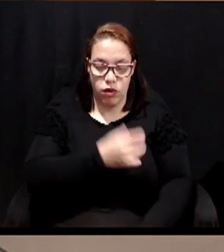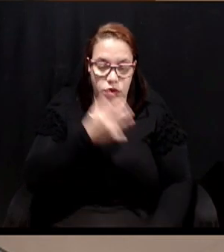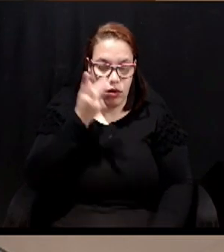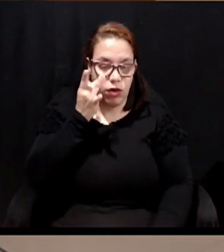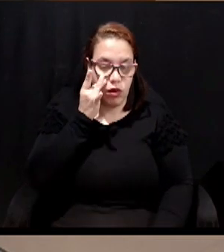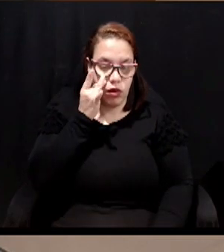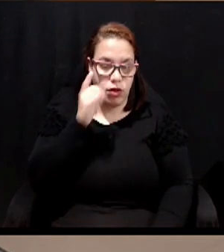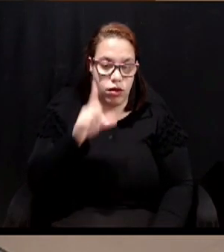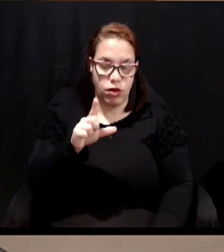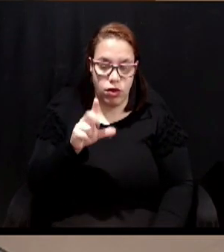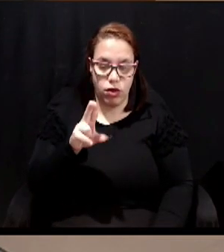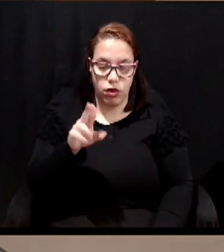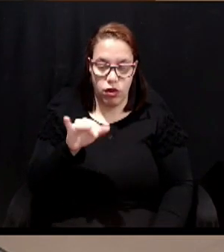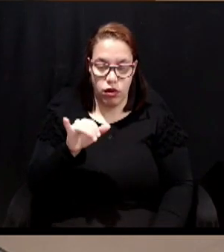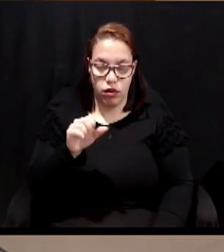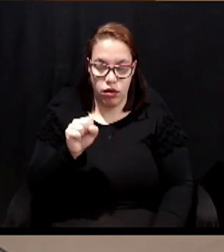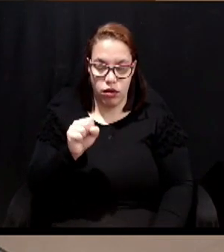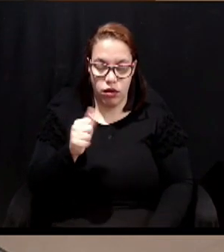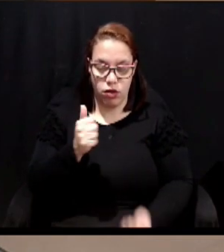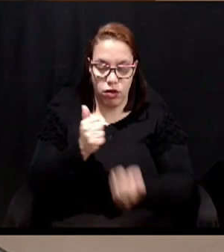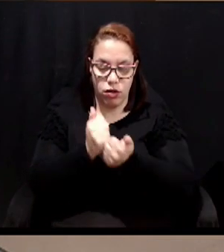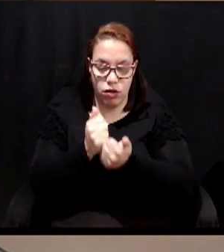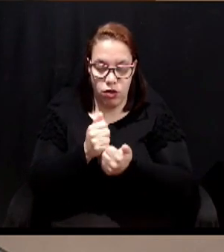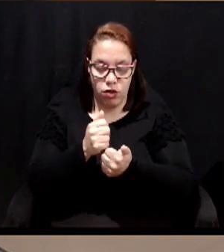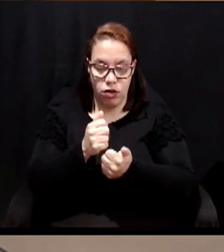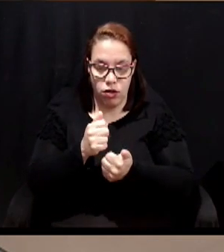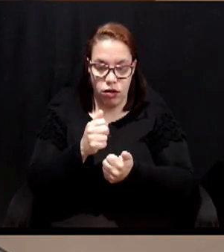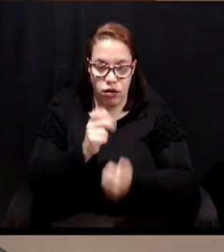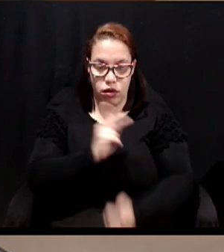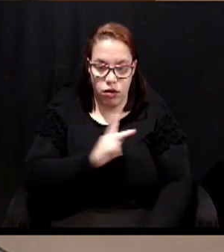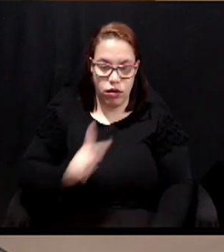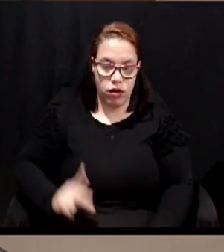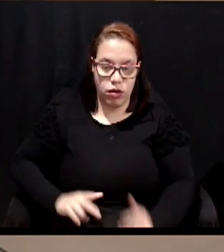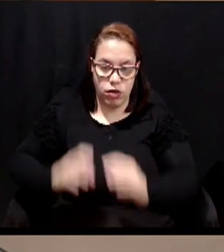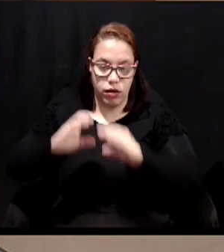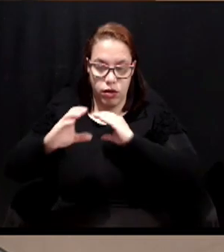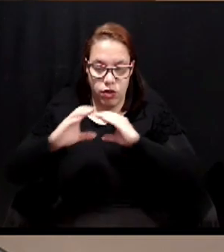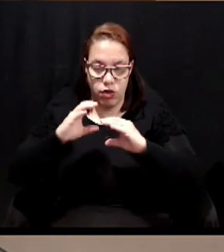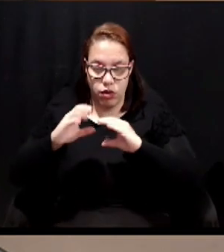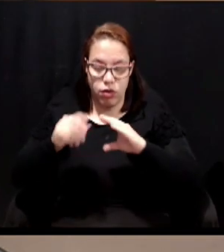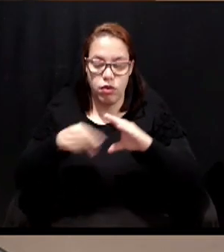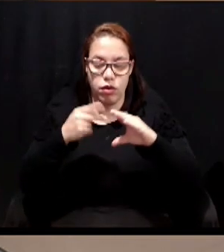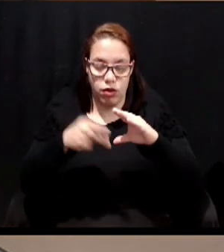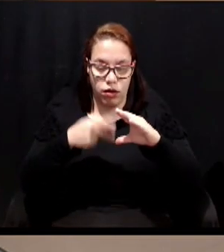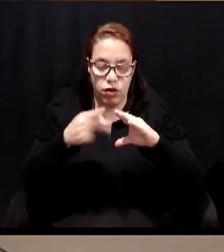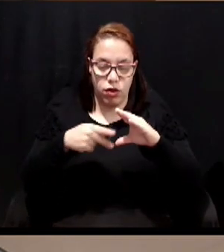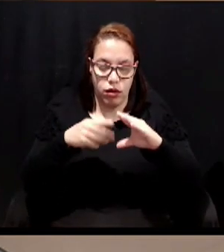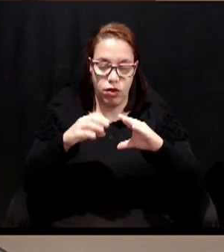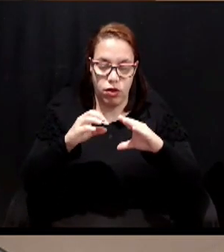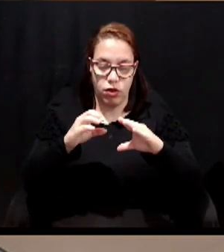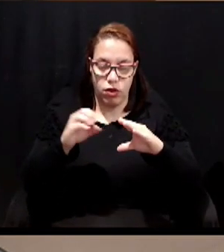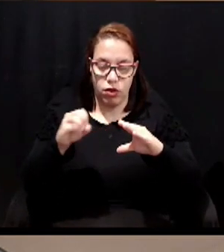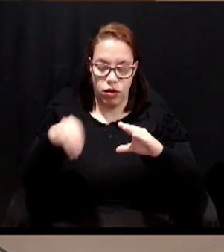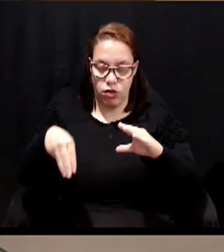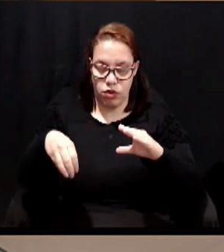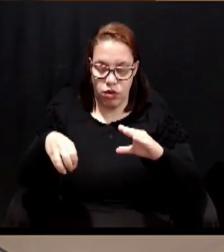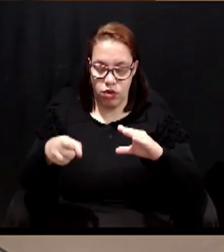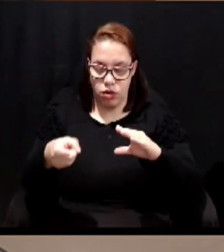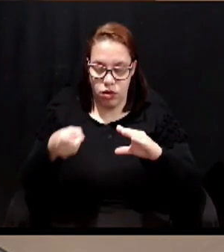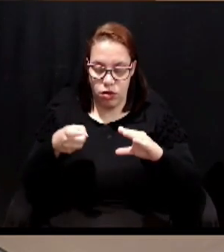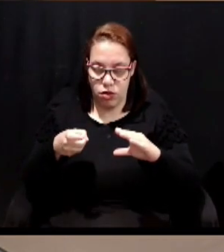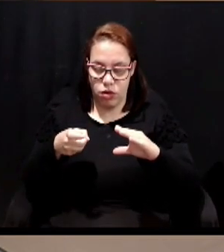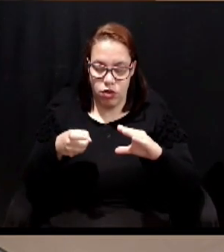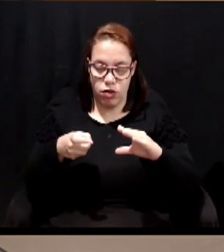Guimarães, que é o vice-presidente de comunicação também da Câmara de Comércio Exterior de Campinas e região, e